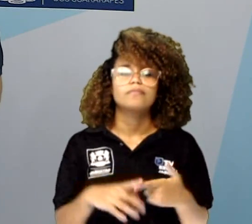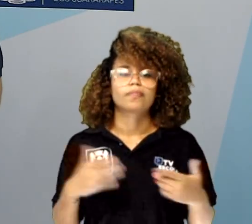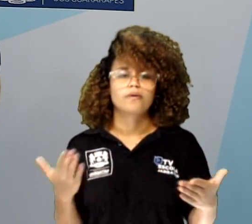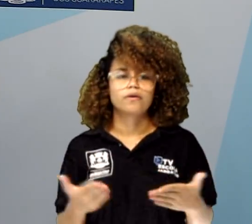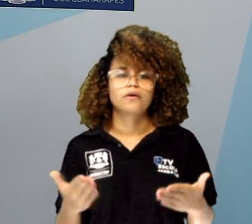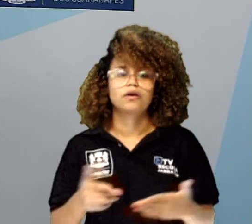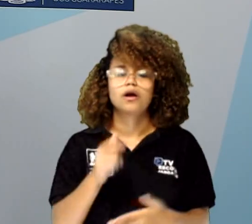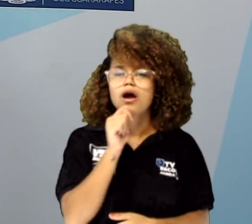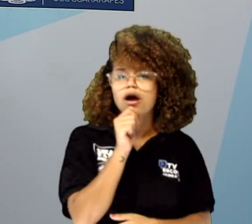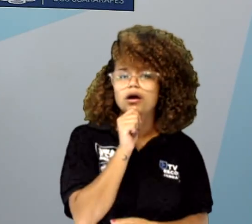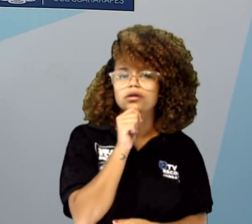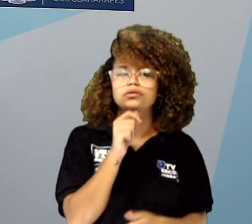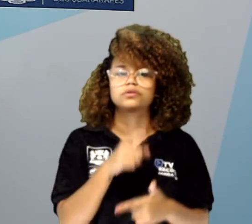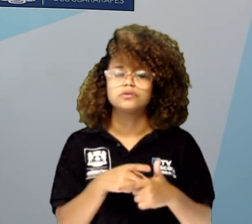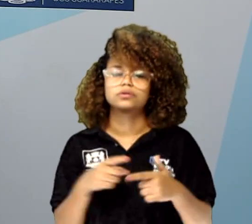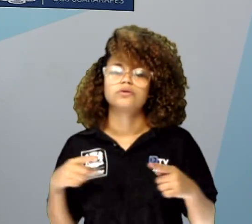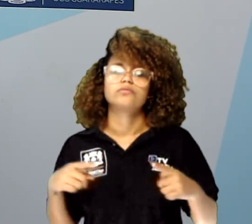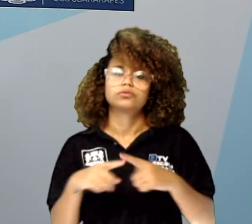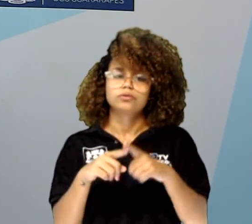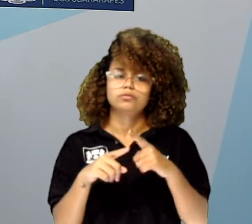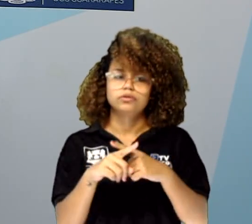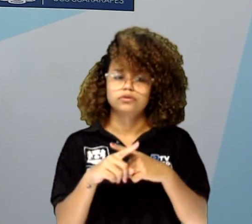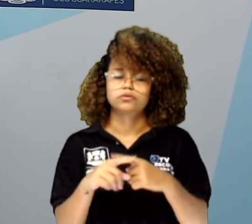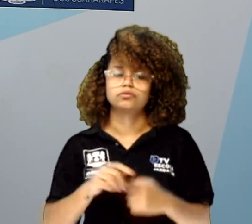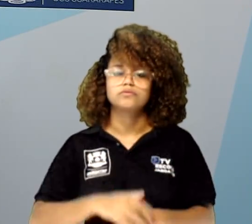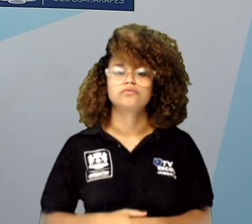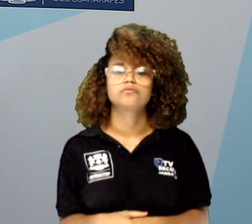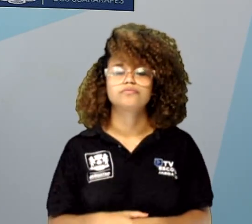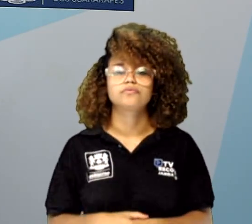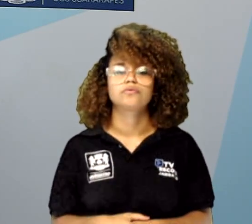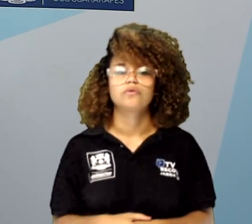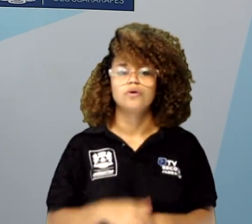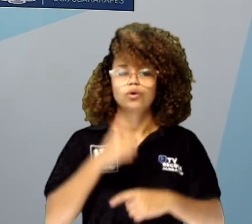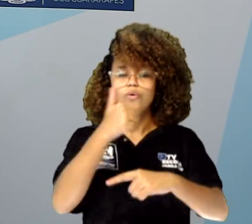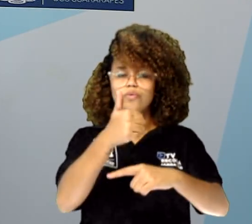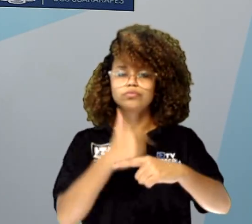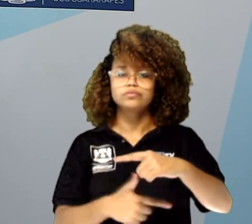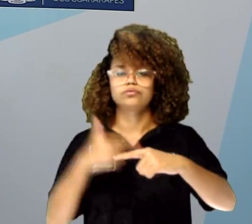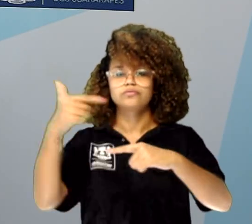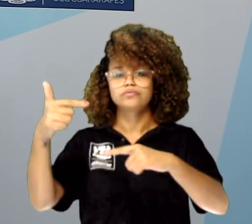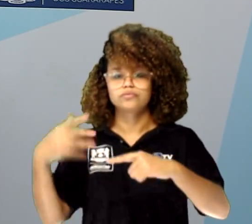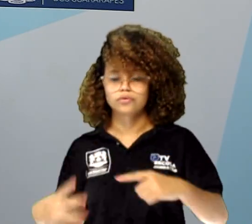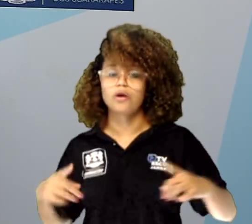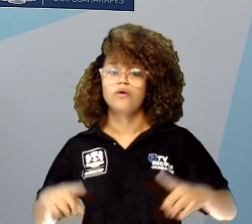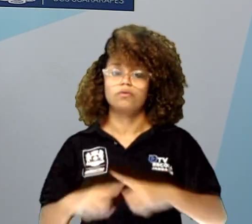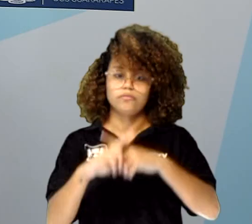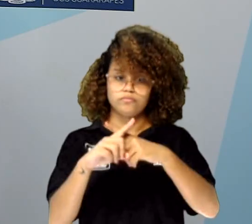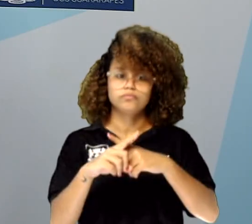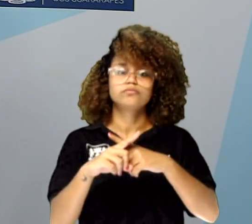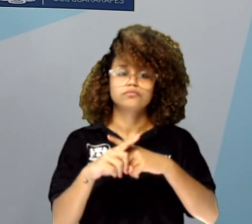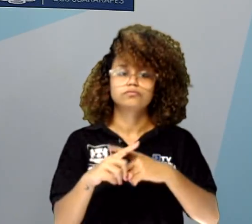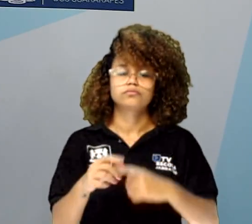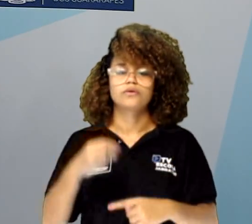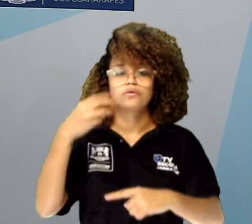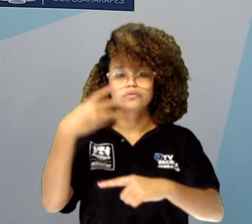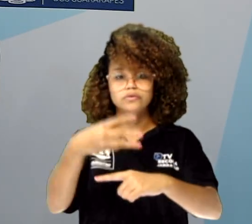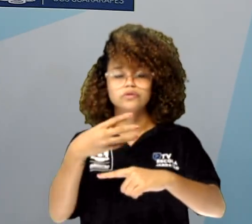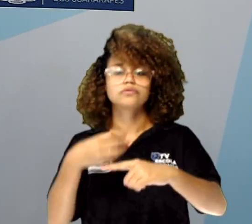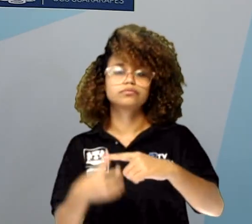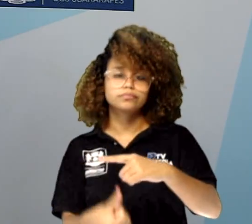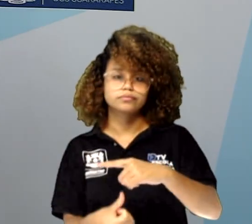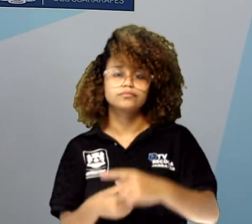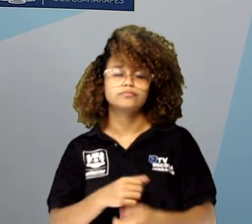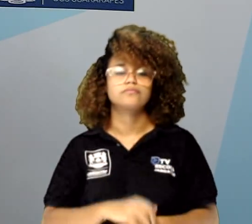ainda, ó. 1/2 vezes 2 vai dar 2/4 e vezes 3 vai dar 3/6. Então, a gente está fazendo esse